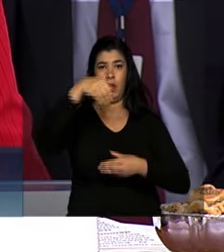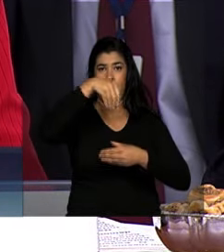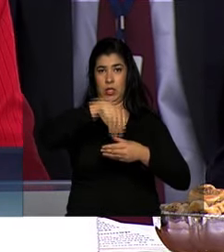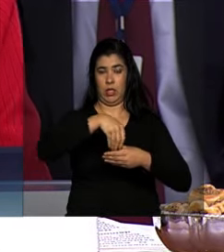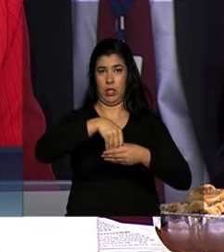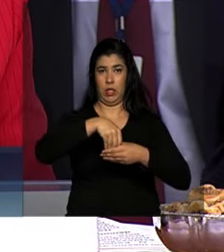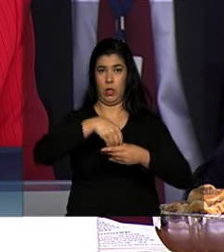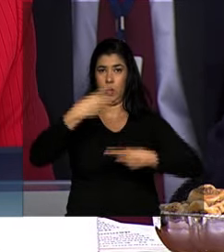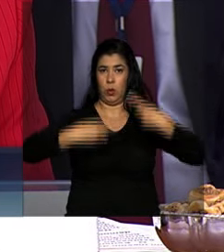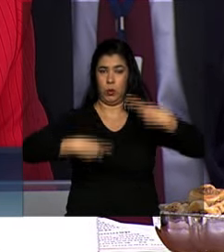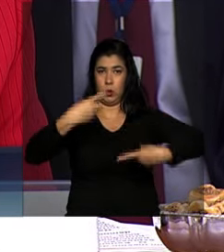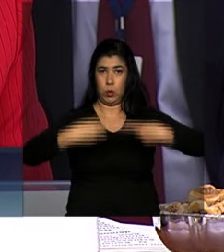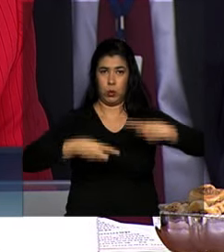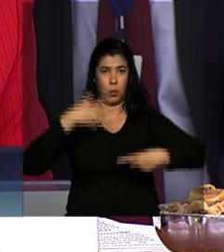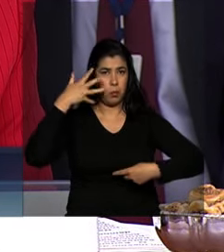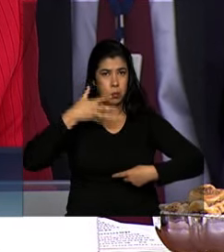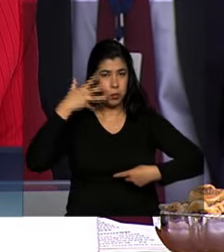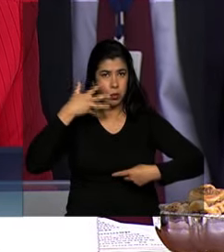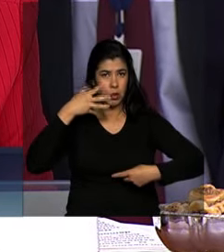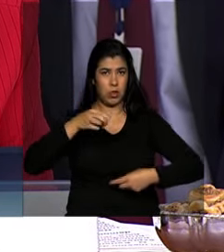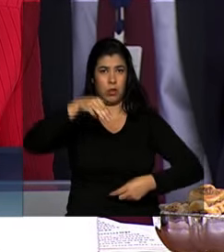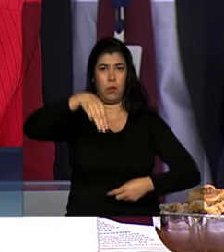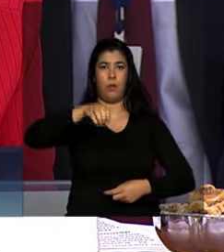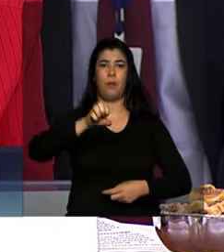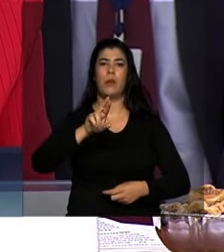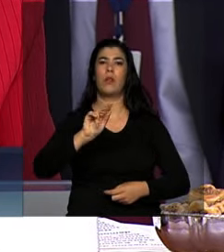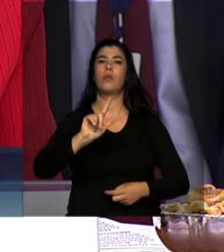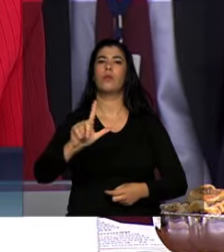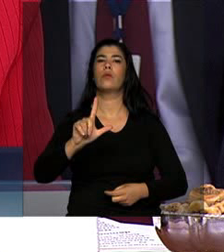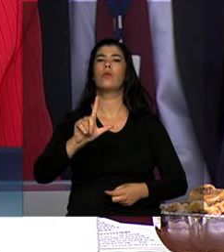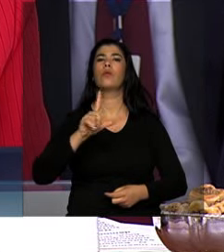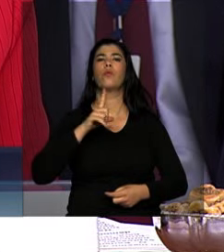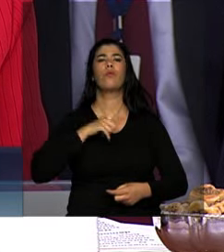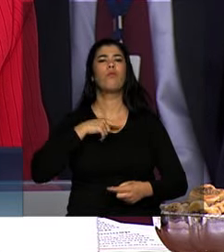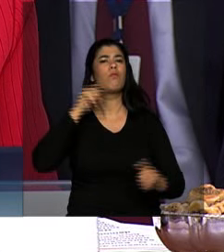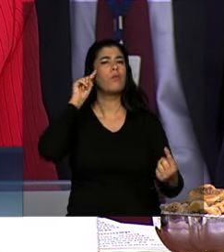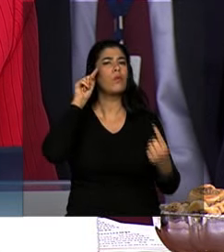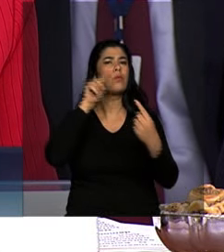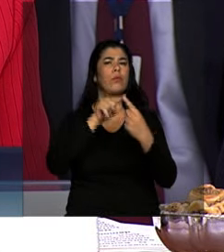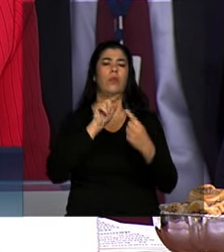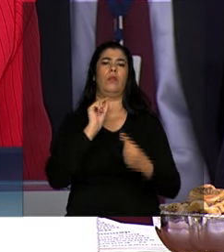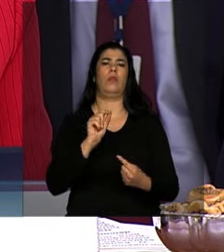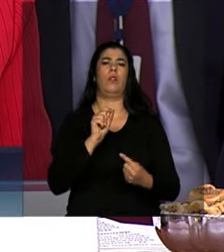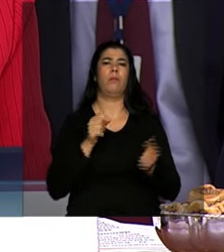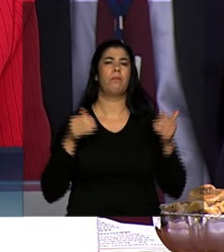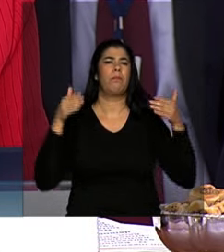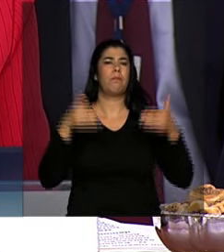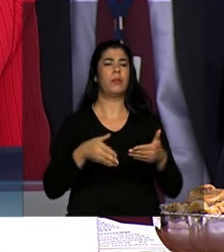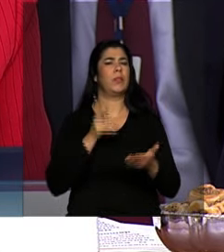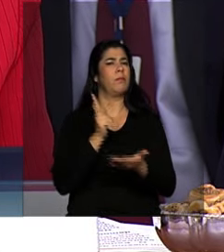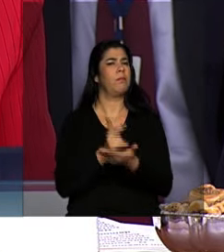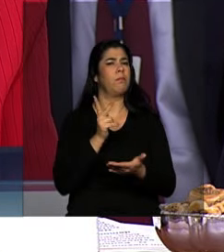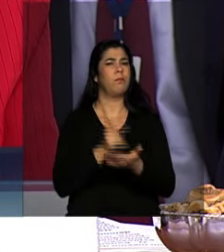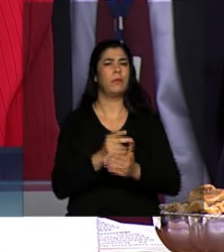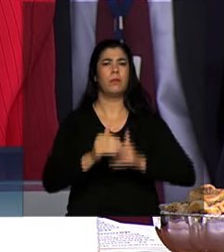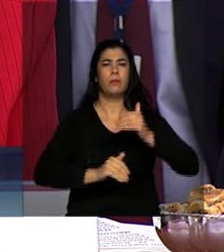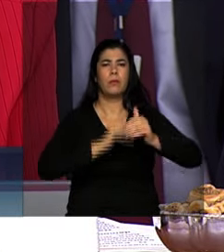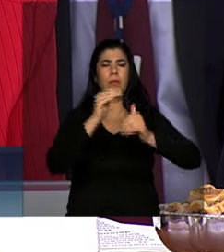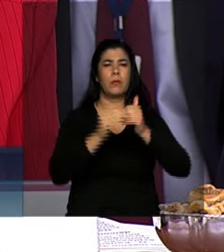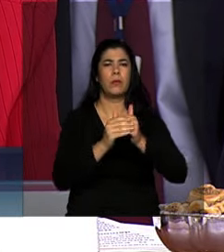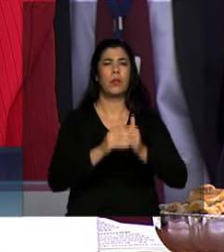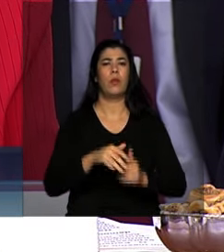Mercosul é a expressão cabal desse sentimento. A participação cada vez mais ativa e protagonista